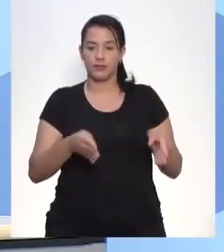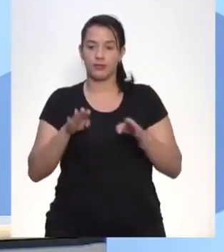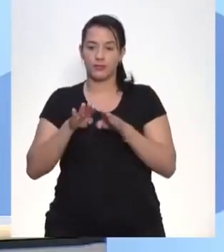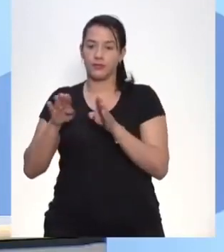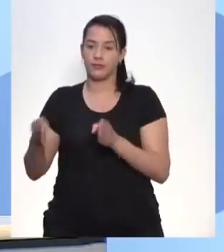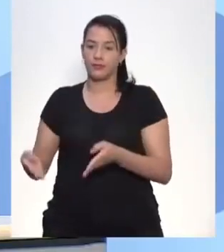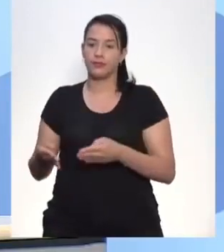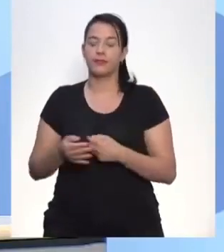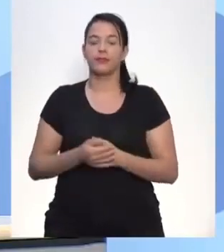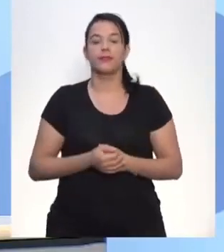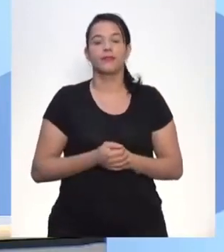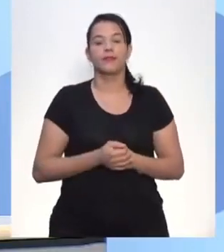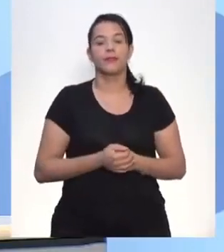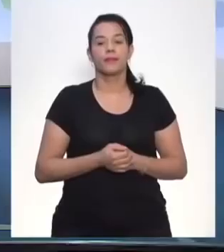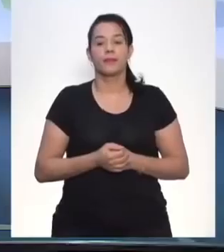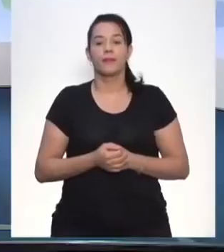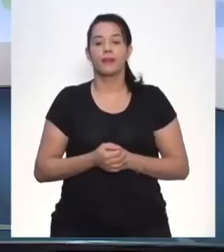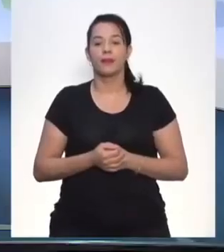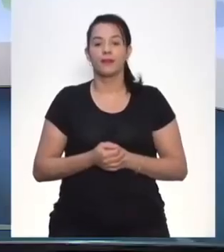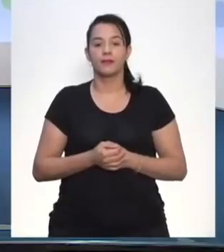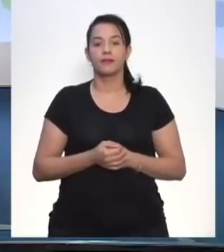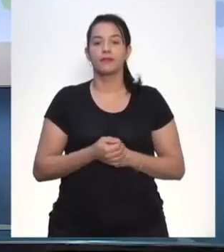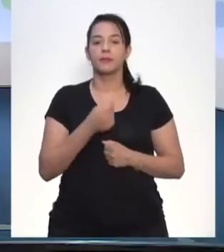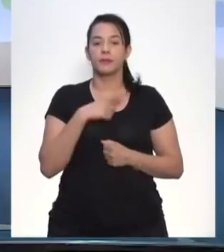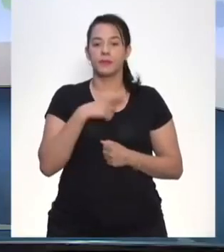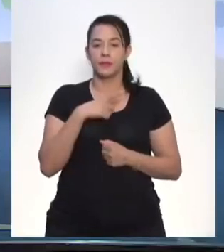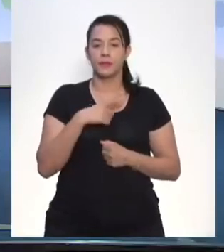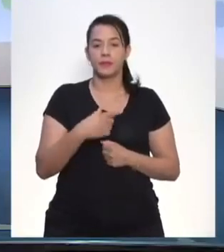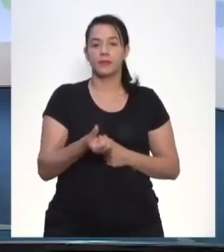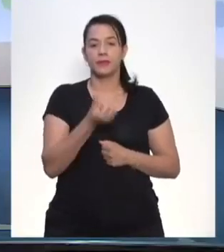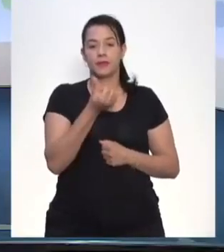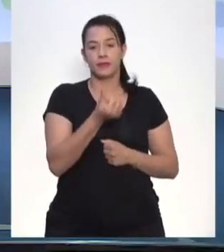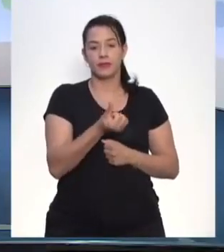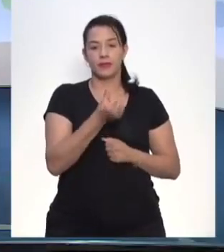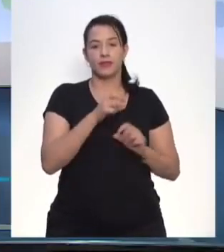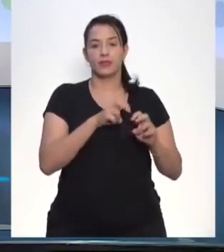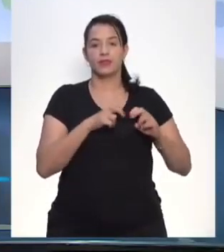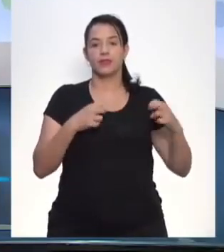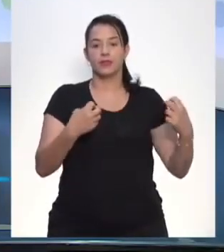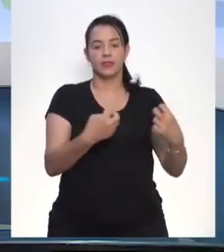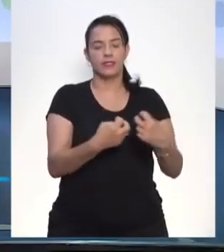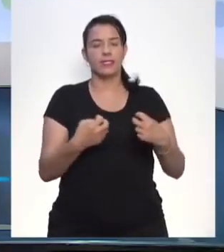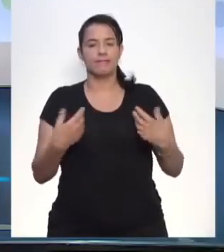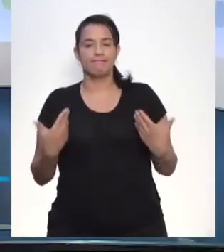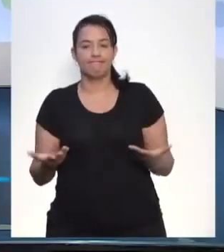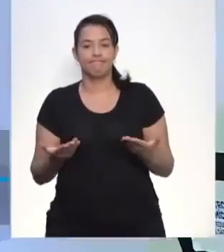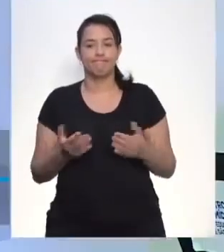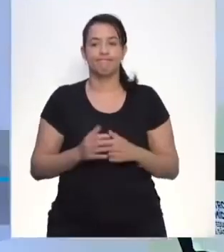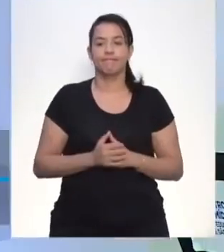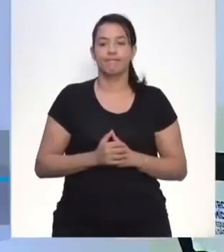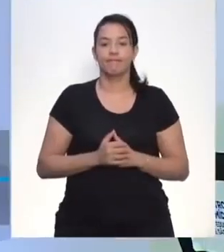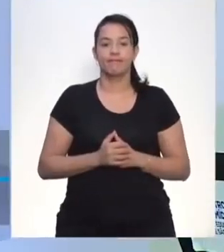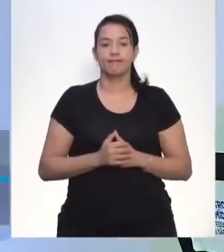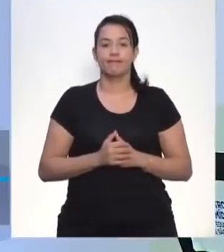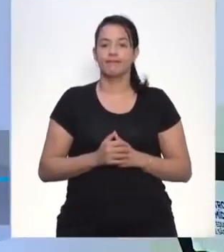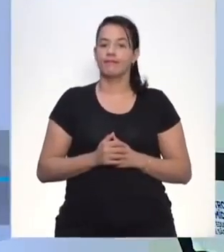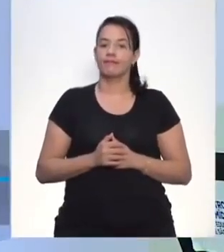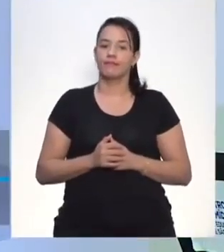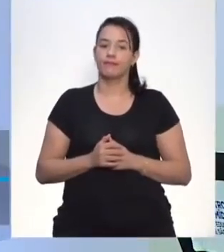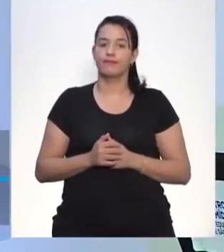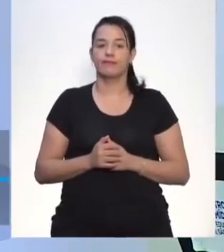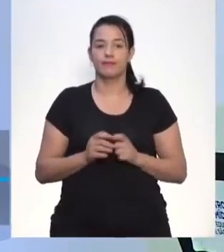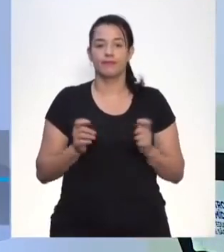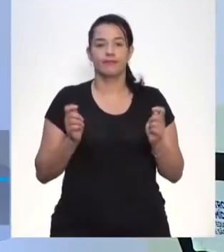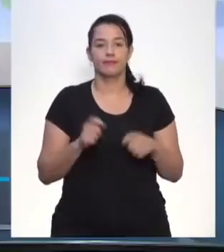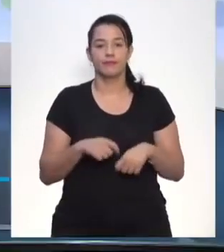do Arthur Wengril respondeu que são 6 cadeiras. Será que está certo isso aí? É uma possibilidade, né? É uma possibilidade,